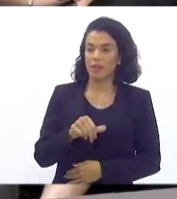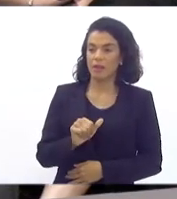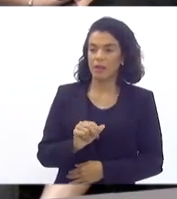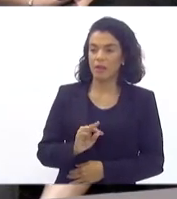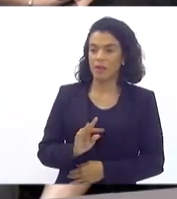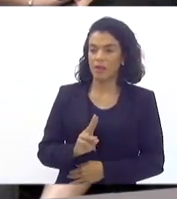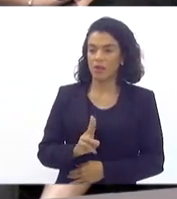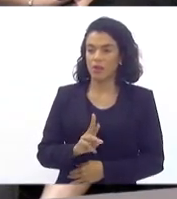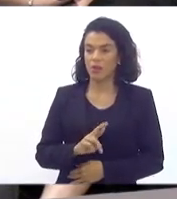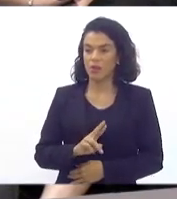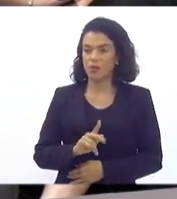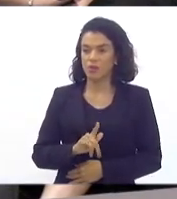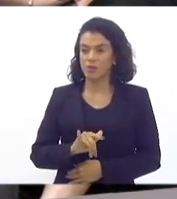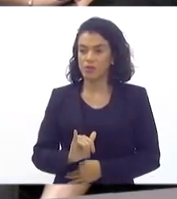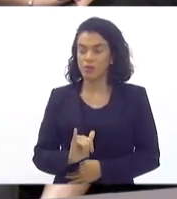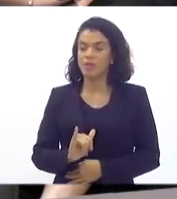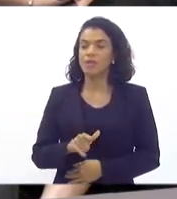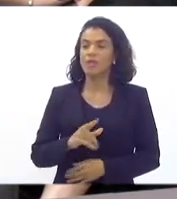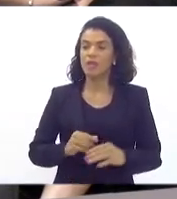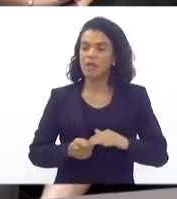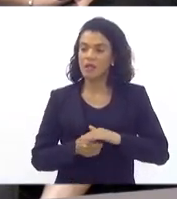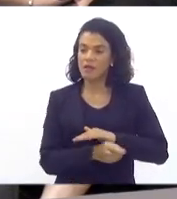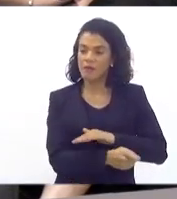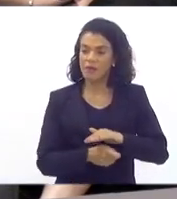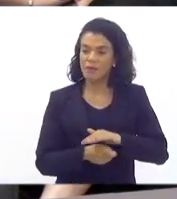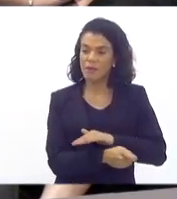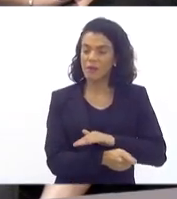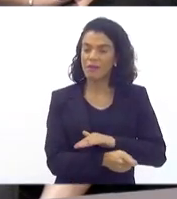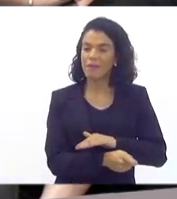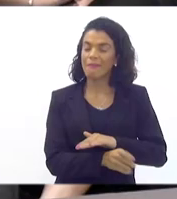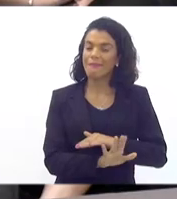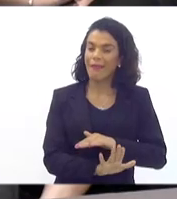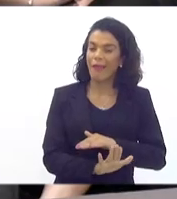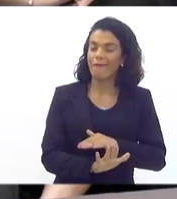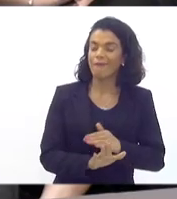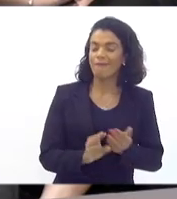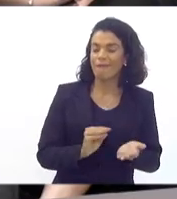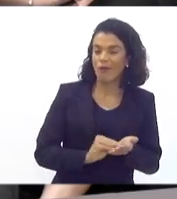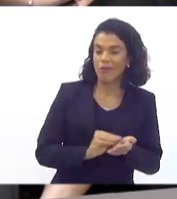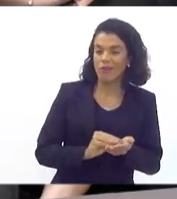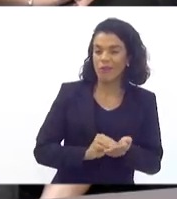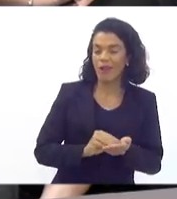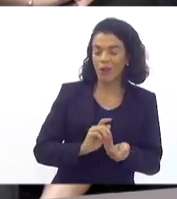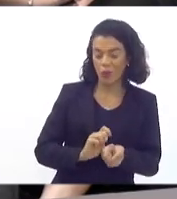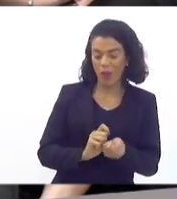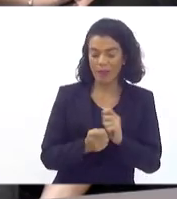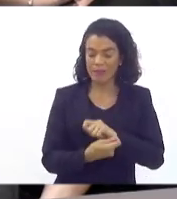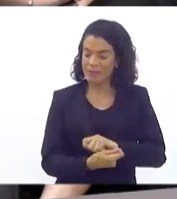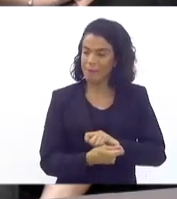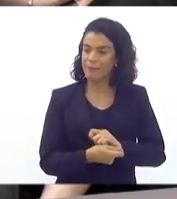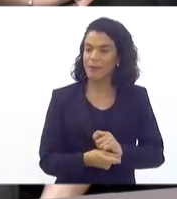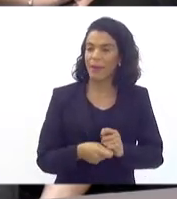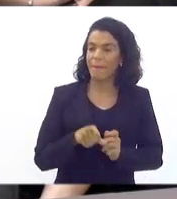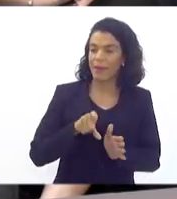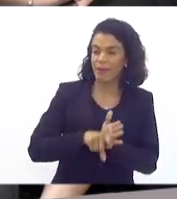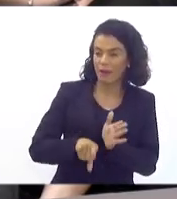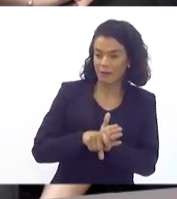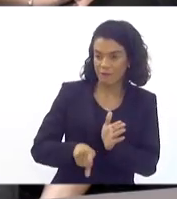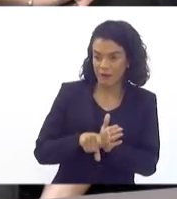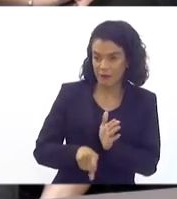de que investimentos estavam pendentes da revisão tarifária e isso foi reconhecido aqui pelo presidente